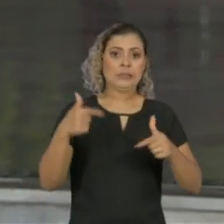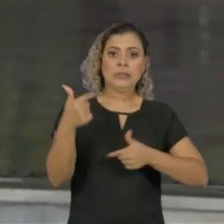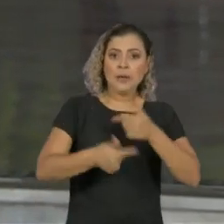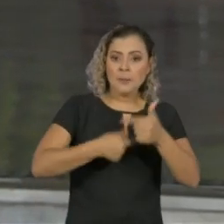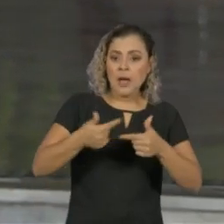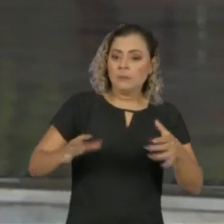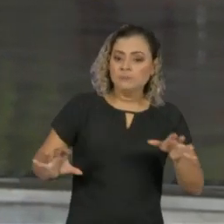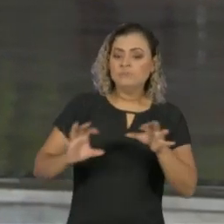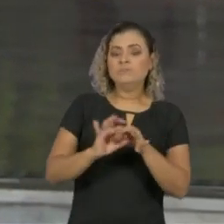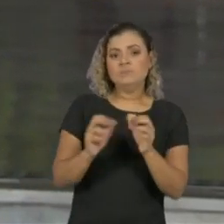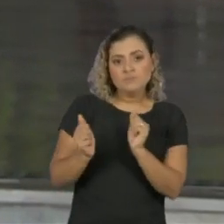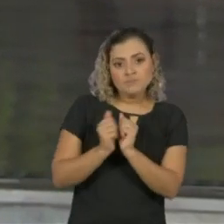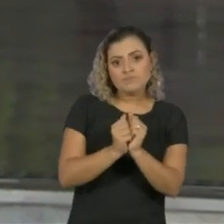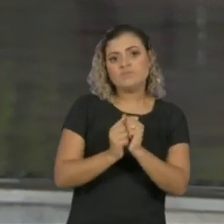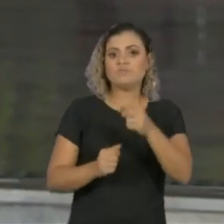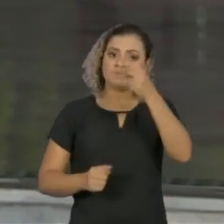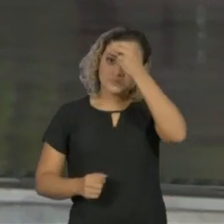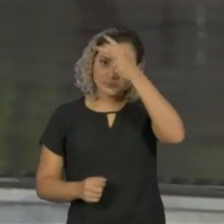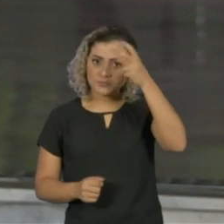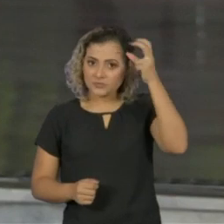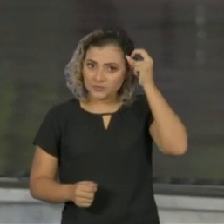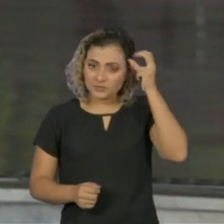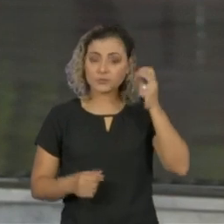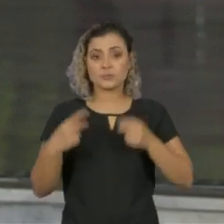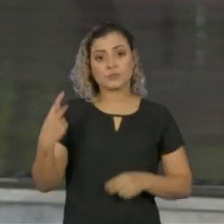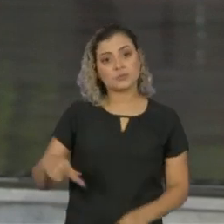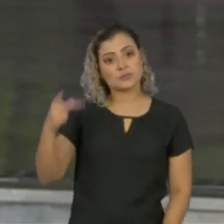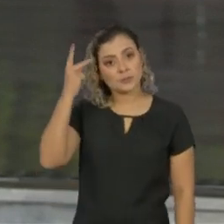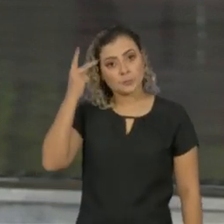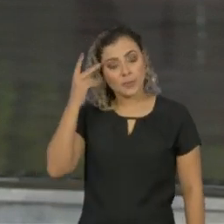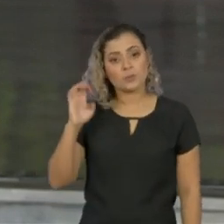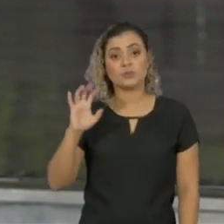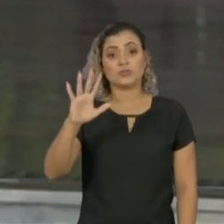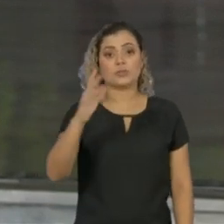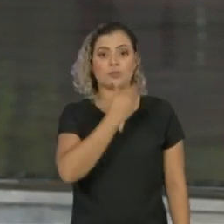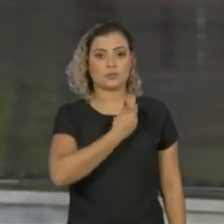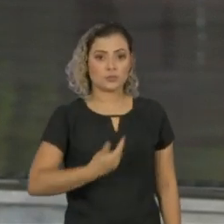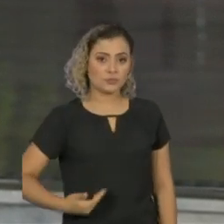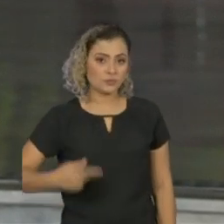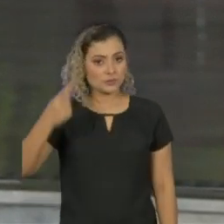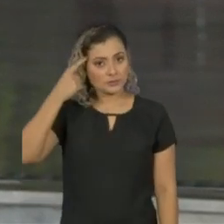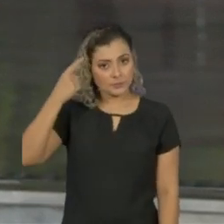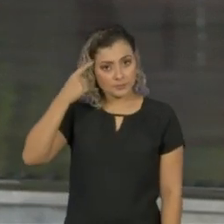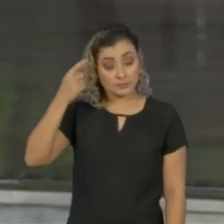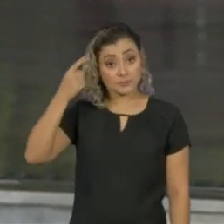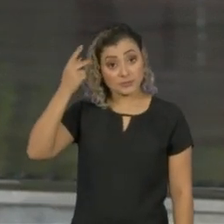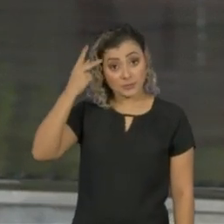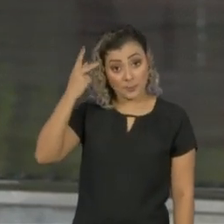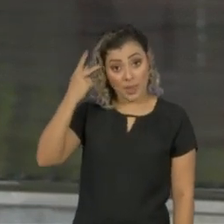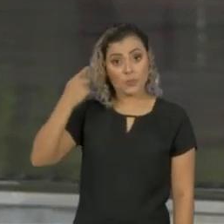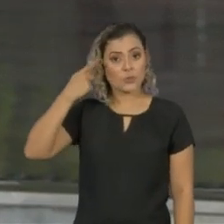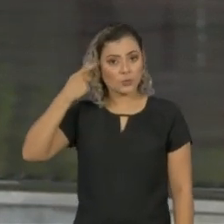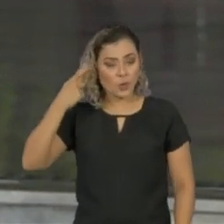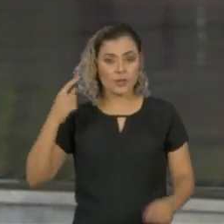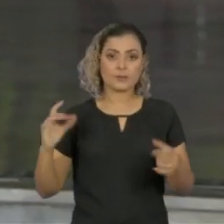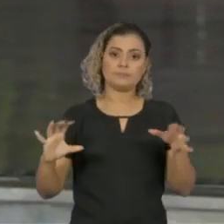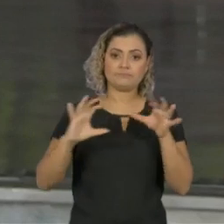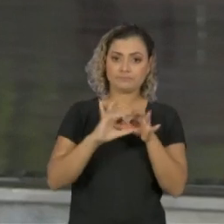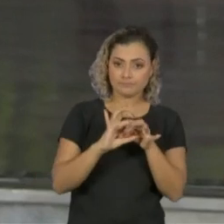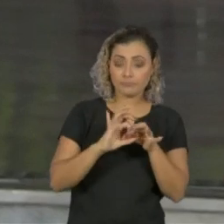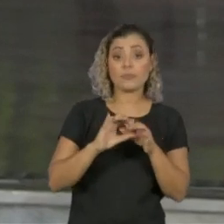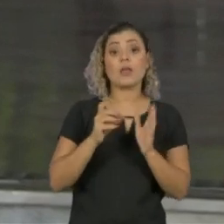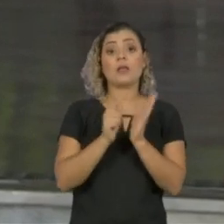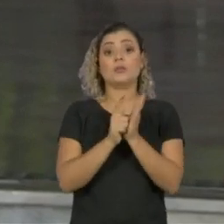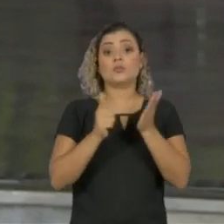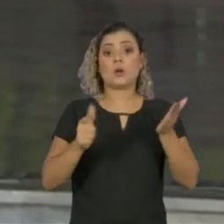conjunto entre Prefeitura de São Paulo e Governo do Estado de São Paulo. Também no Diário Oficial de